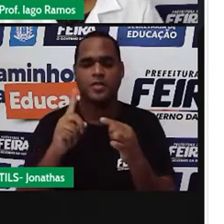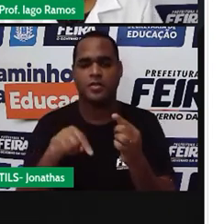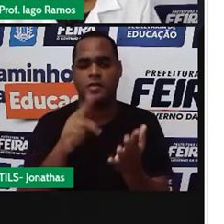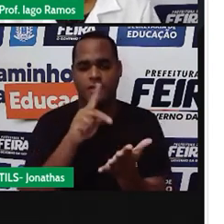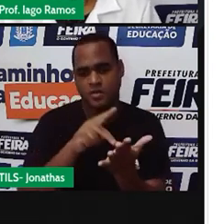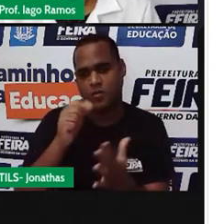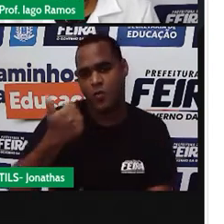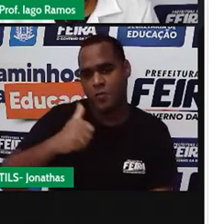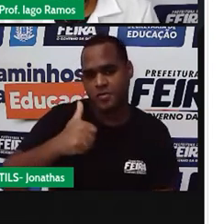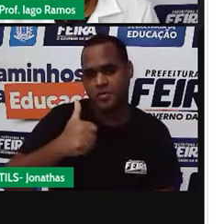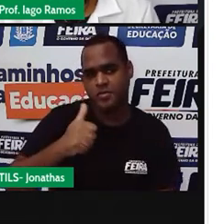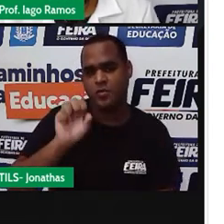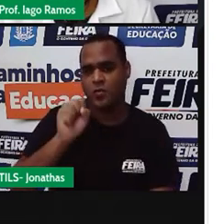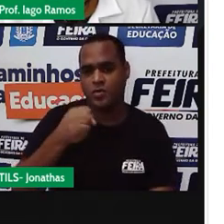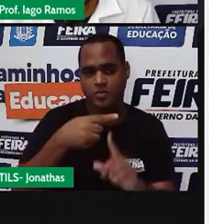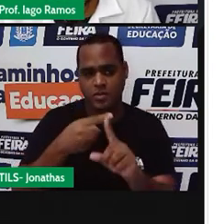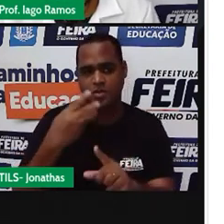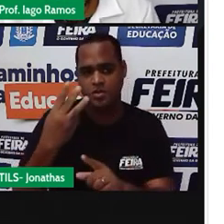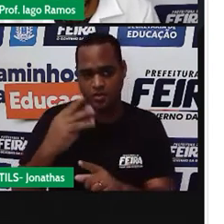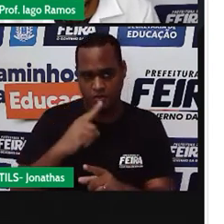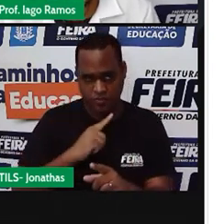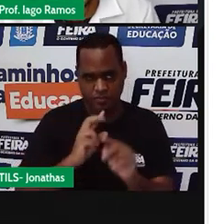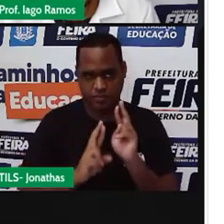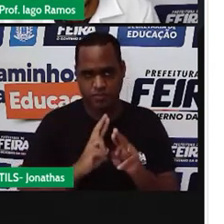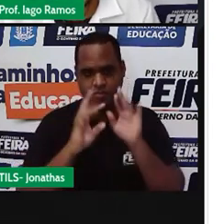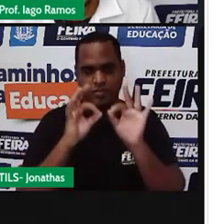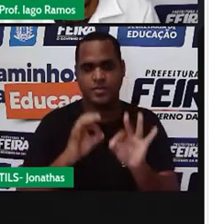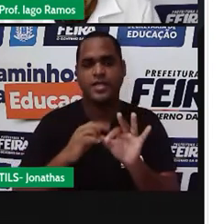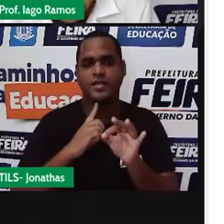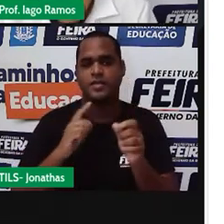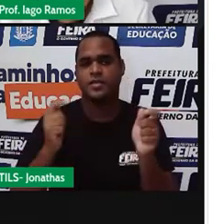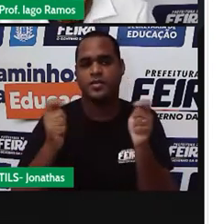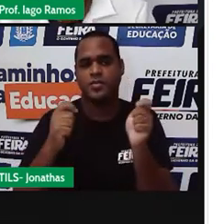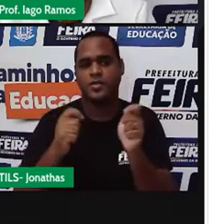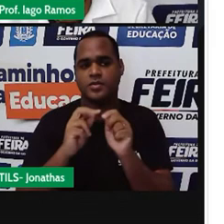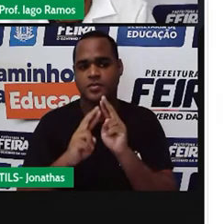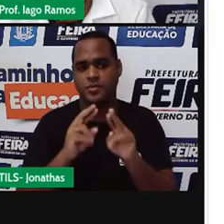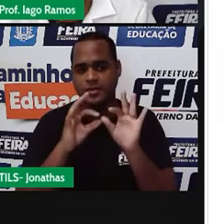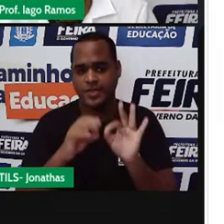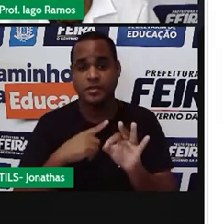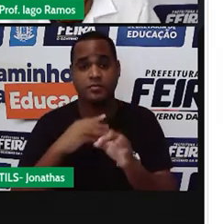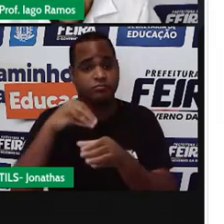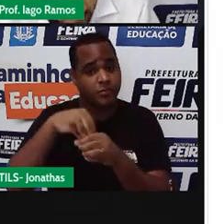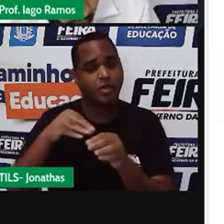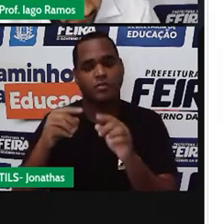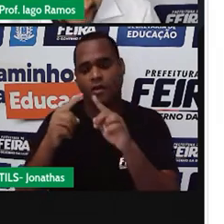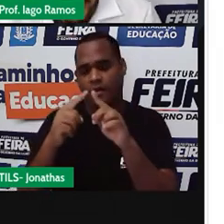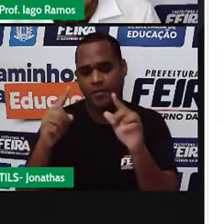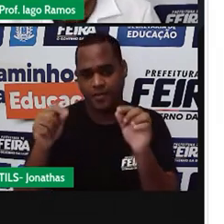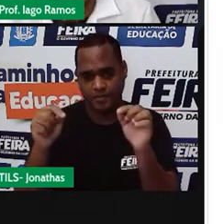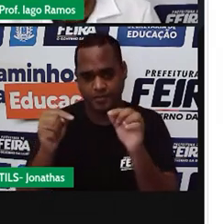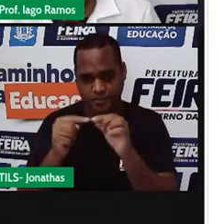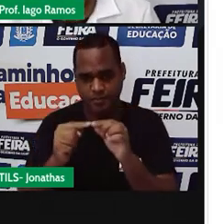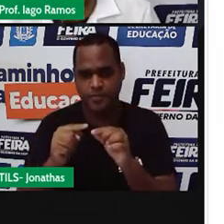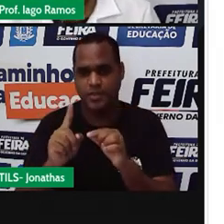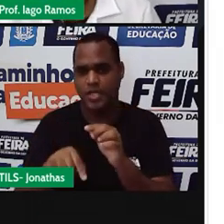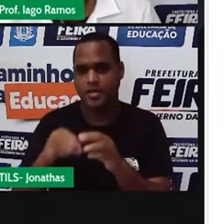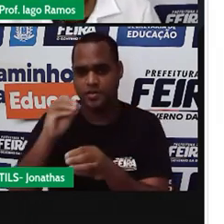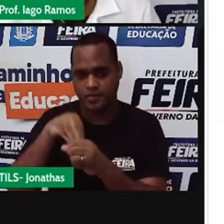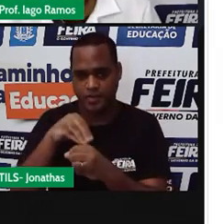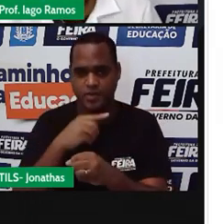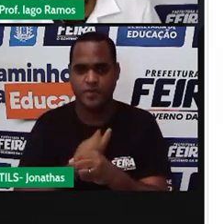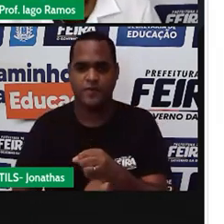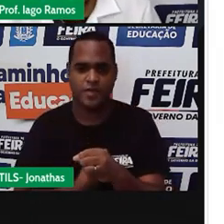é 11 Como é o último resultado isso pode sair de dentro dos colchetes vai dar 11